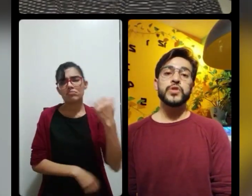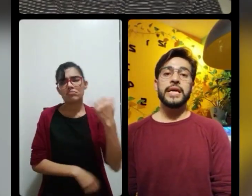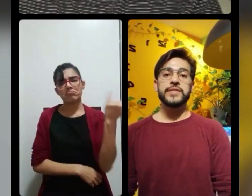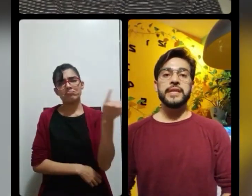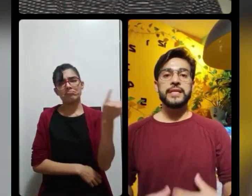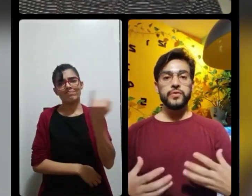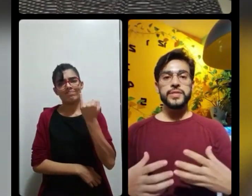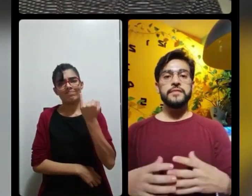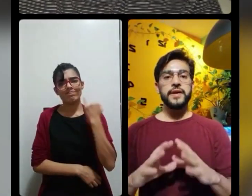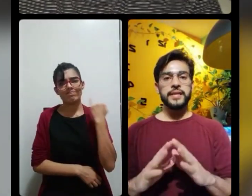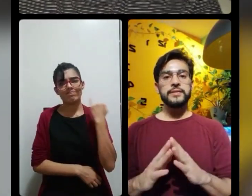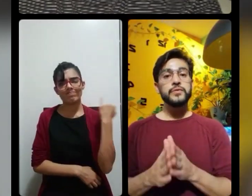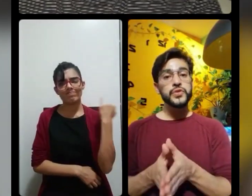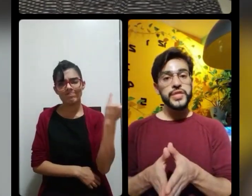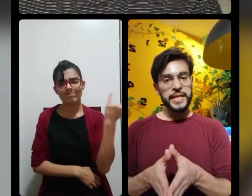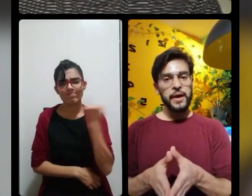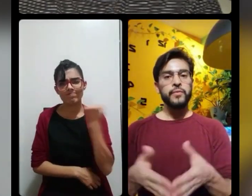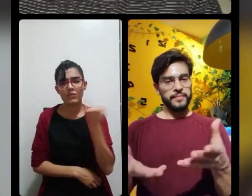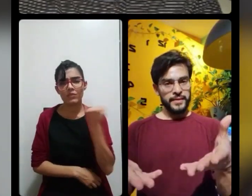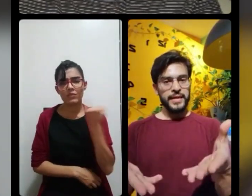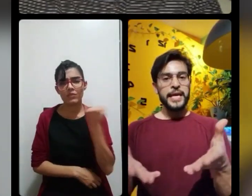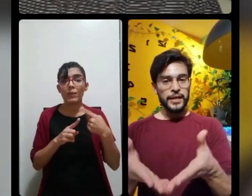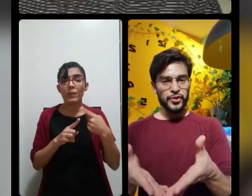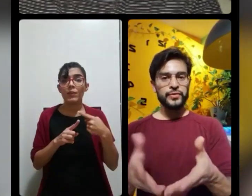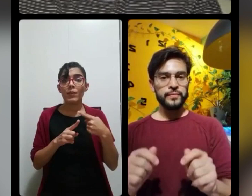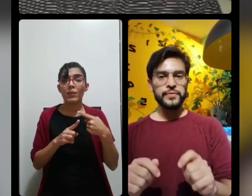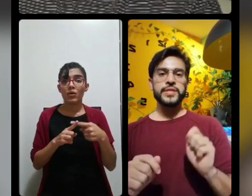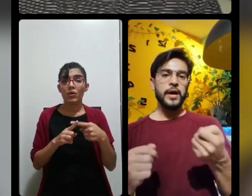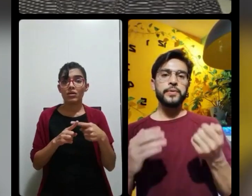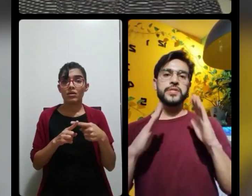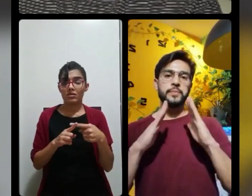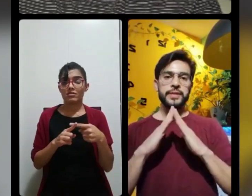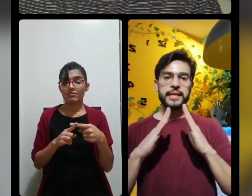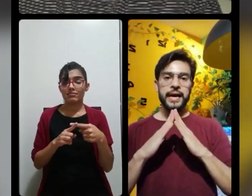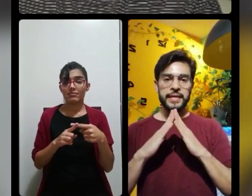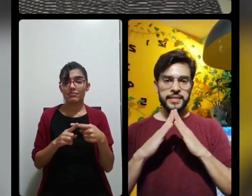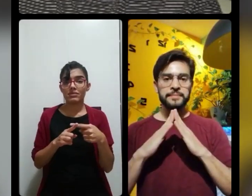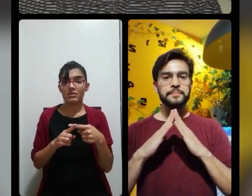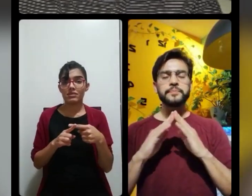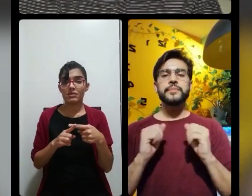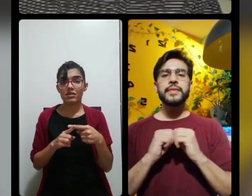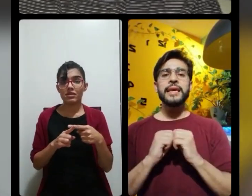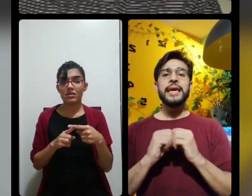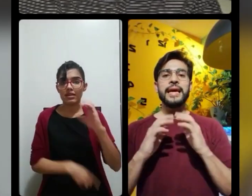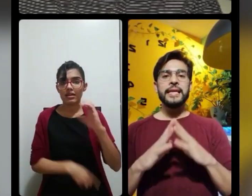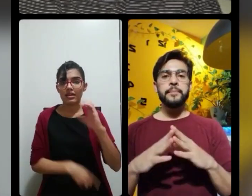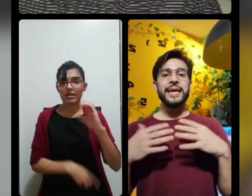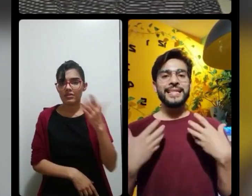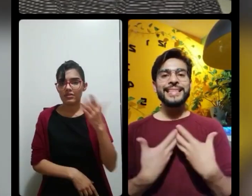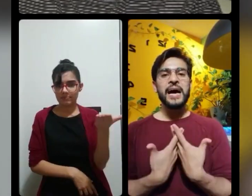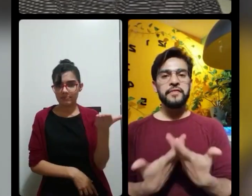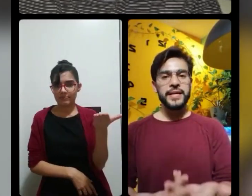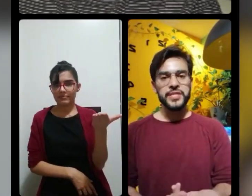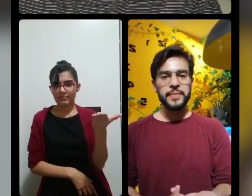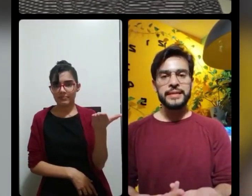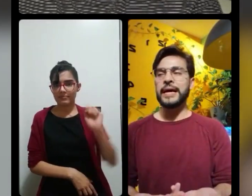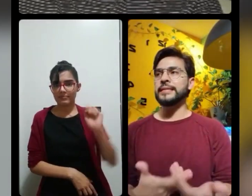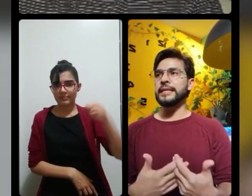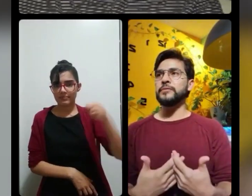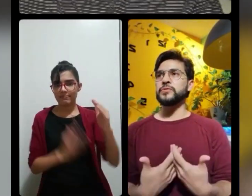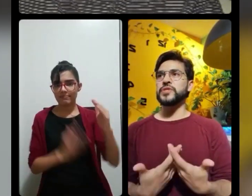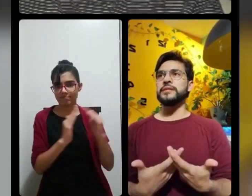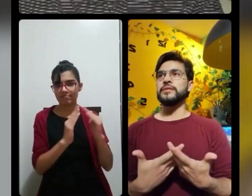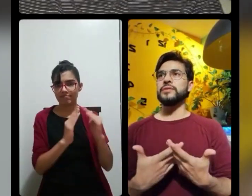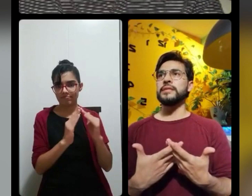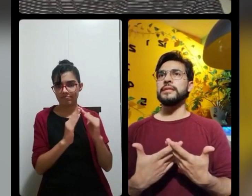que os classificadores, diferente de um sinal rígido, um sinal, por exemplo, de casa, ele dá